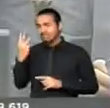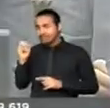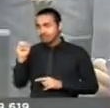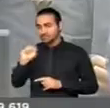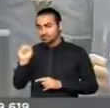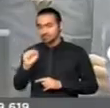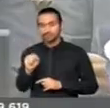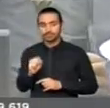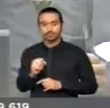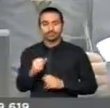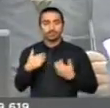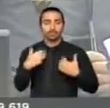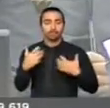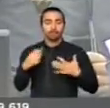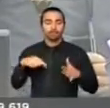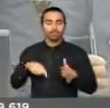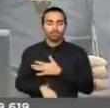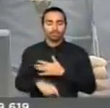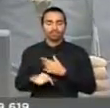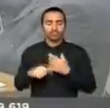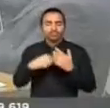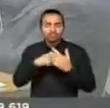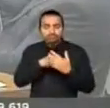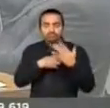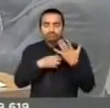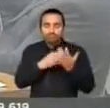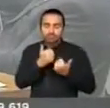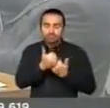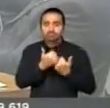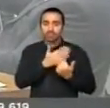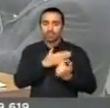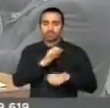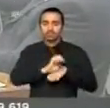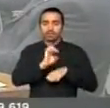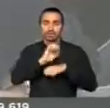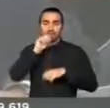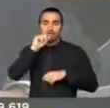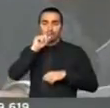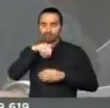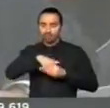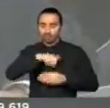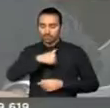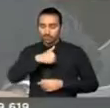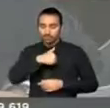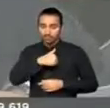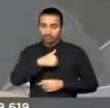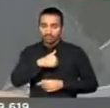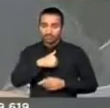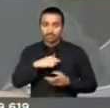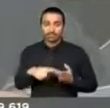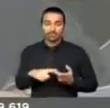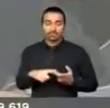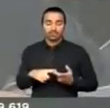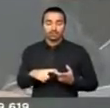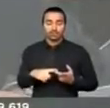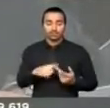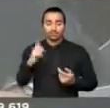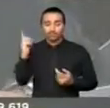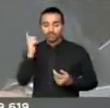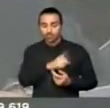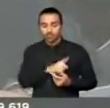Mandar meu profundo apreço ao meu querido Estado de Alagoas, que me honrou e me outorgou esse mandato, de poder ter sido,